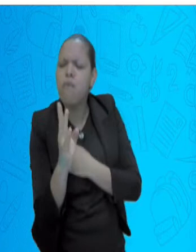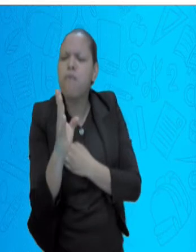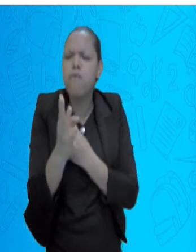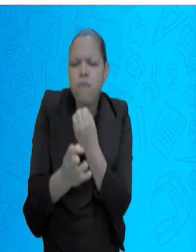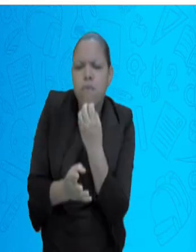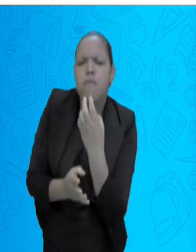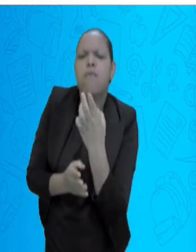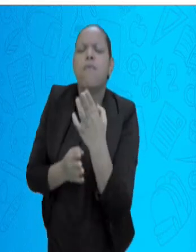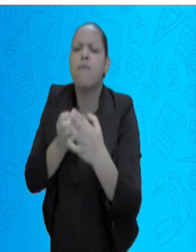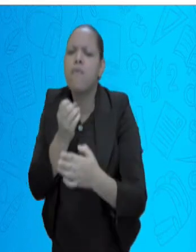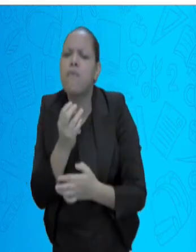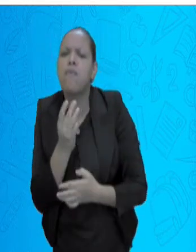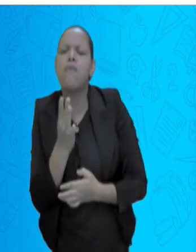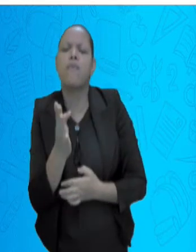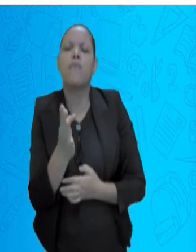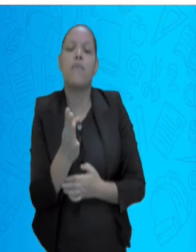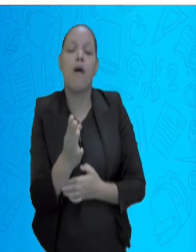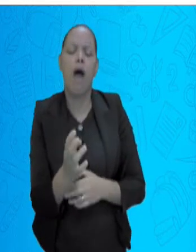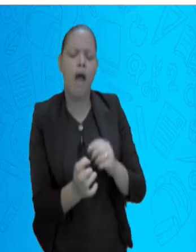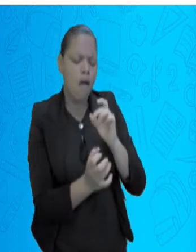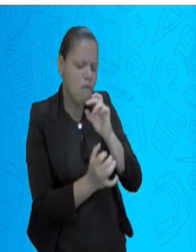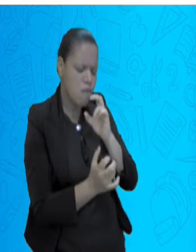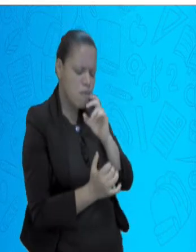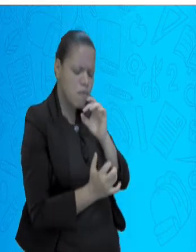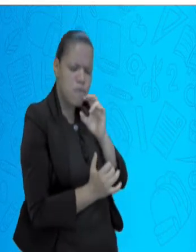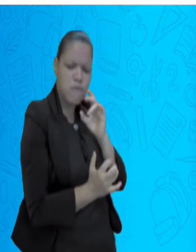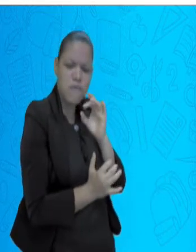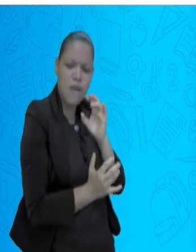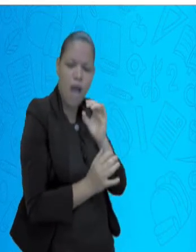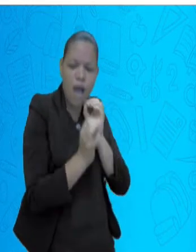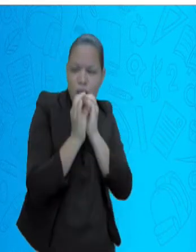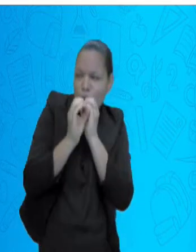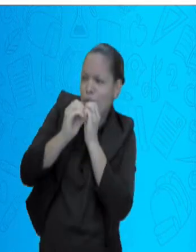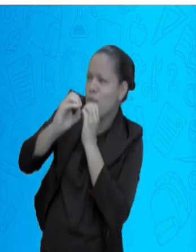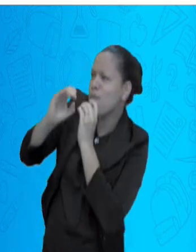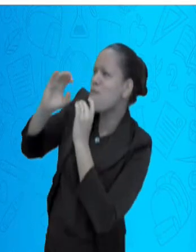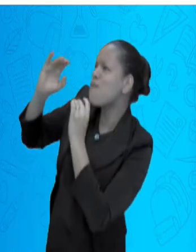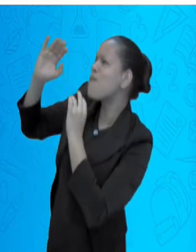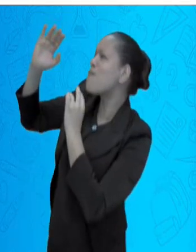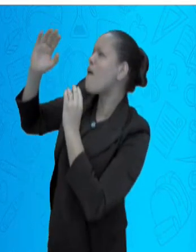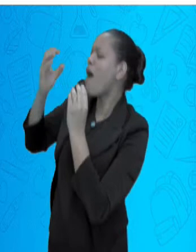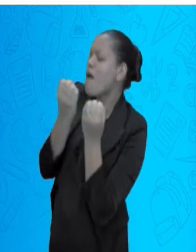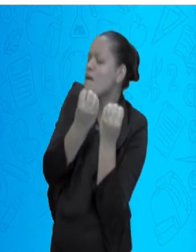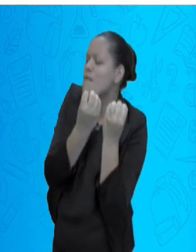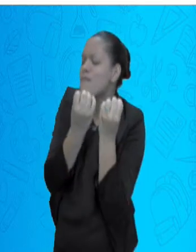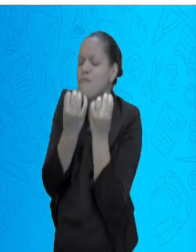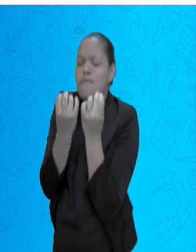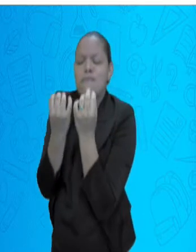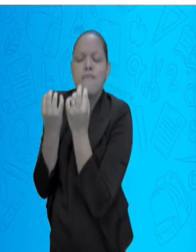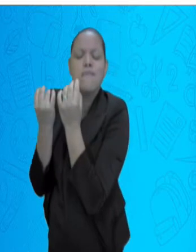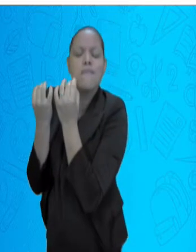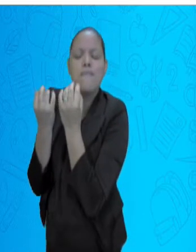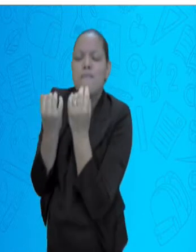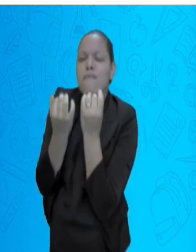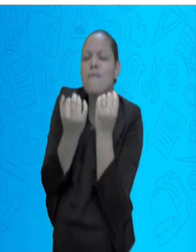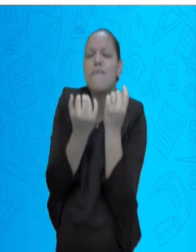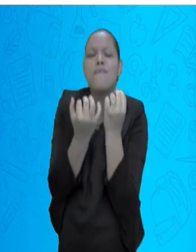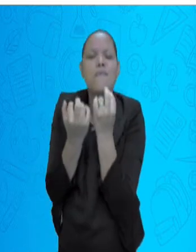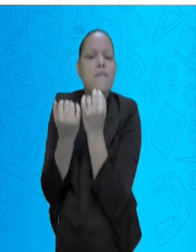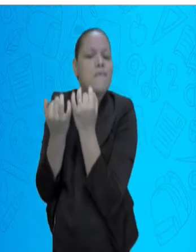trombone, trompete, flauta. Os instrumentos de sopro, eles são constituídos